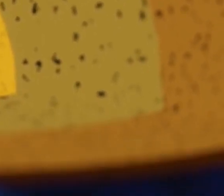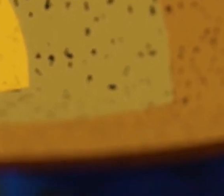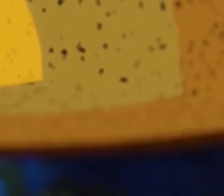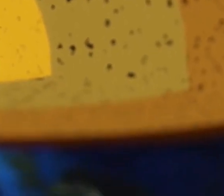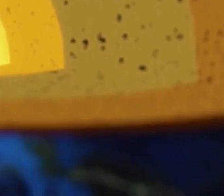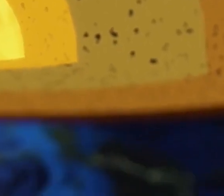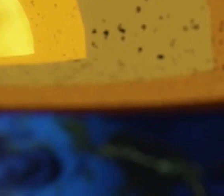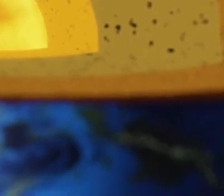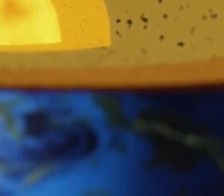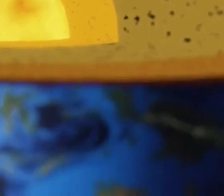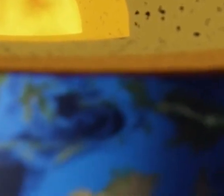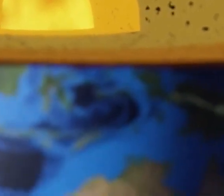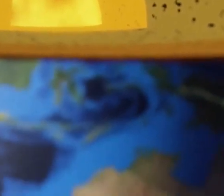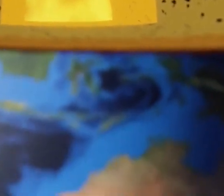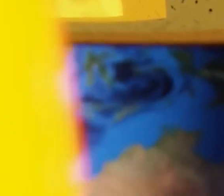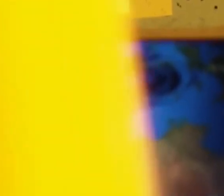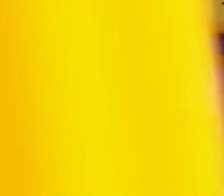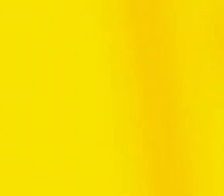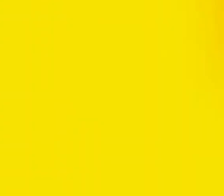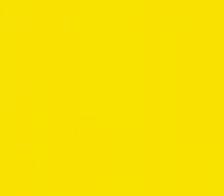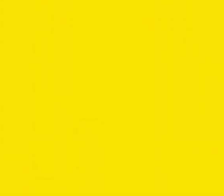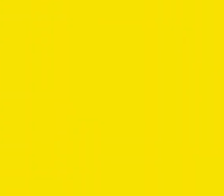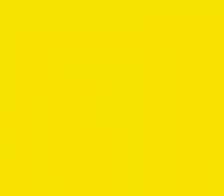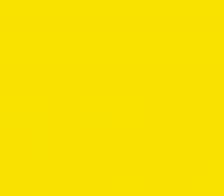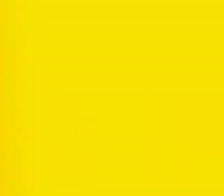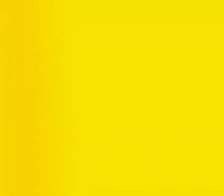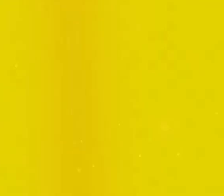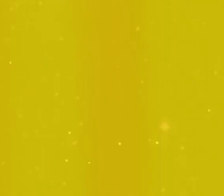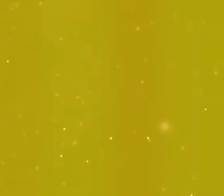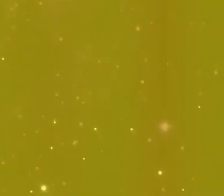fique com mais explicações em sala de aula.